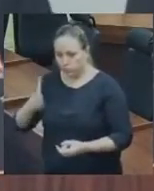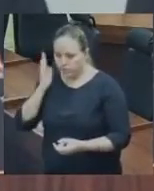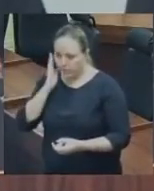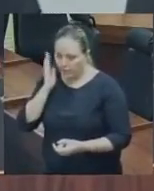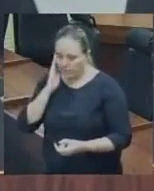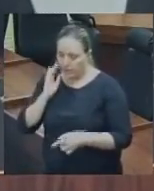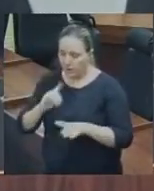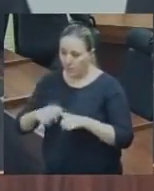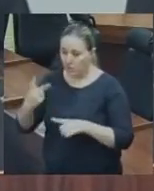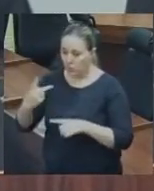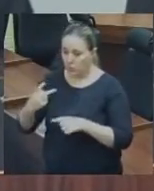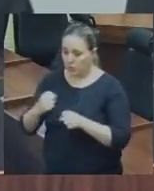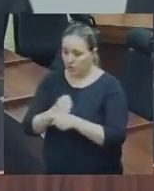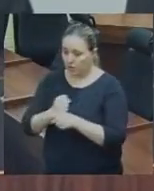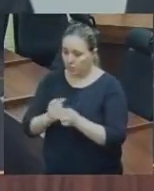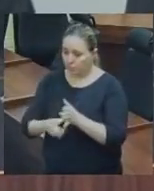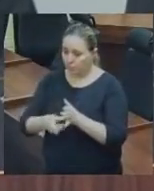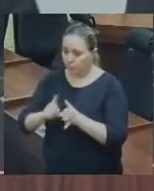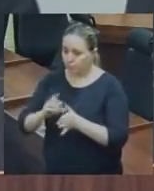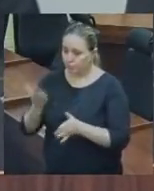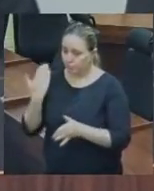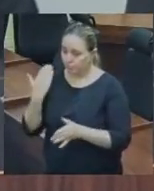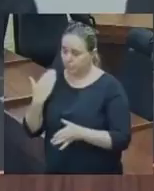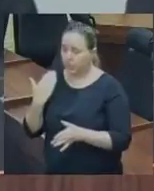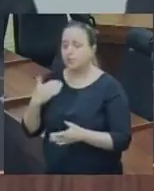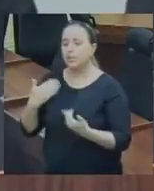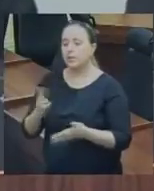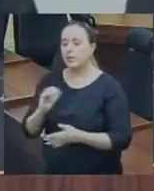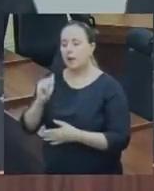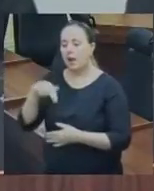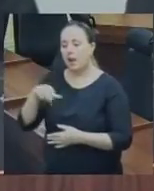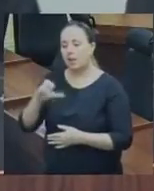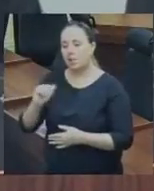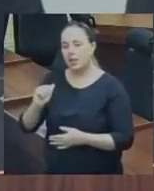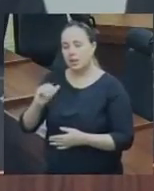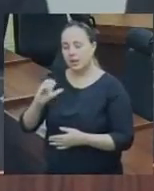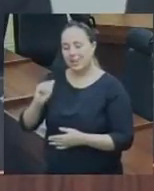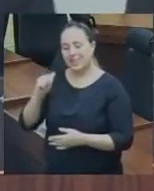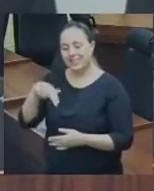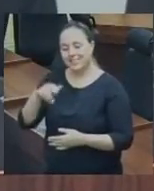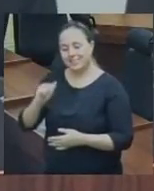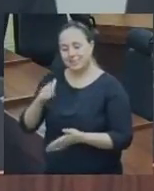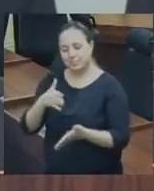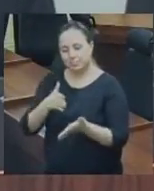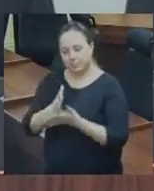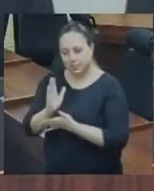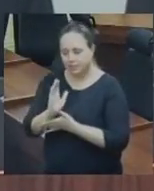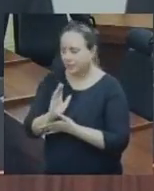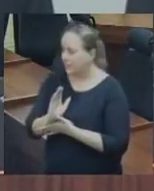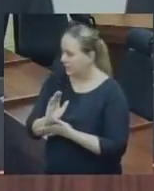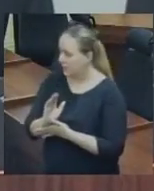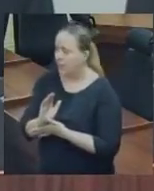dois anos atrás quando finalmente a anac regulamentou a a